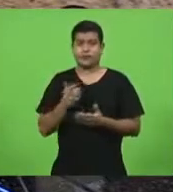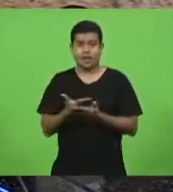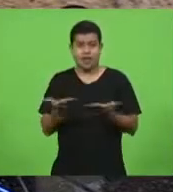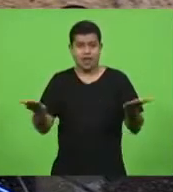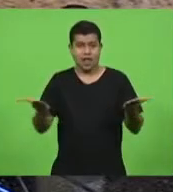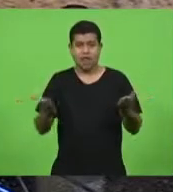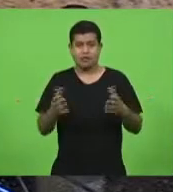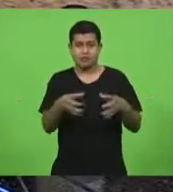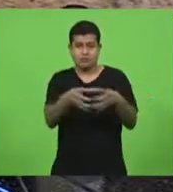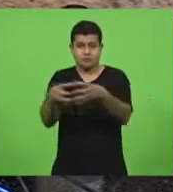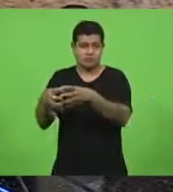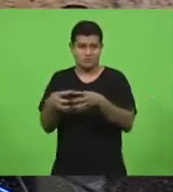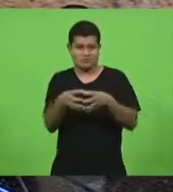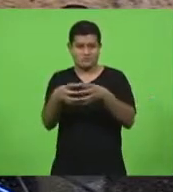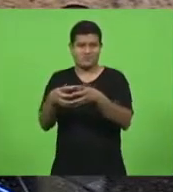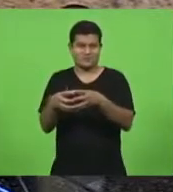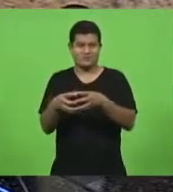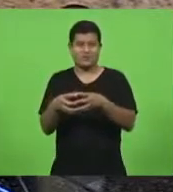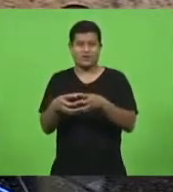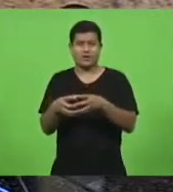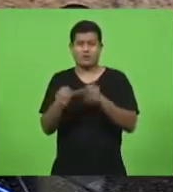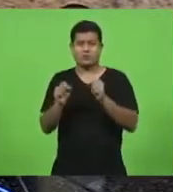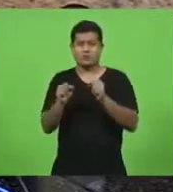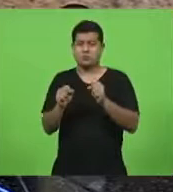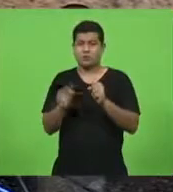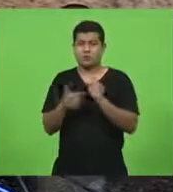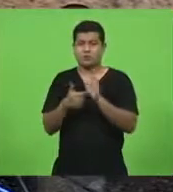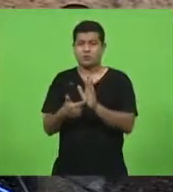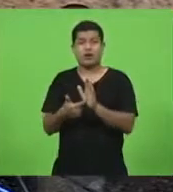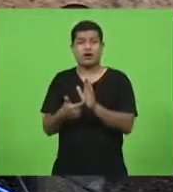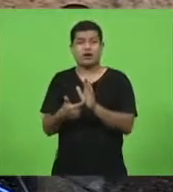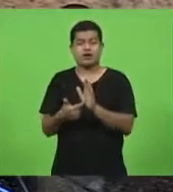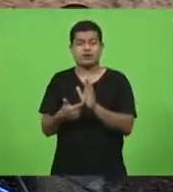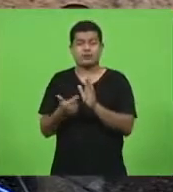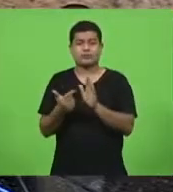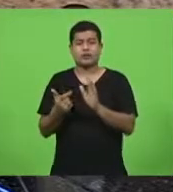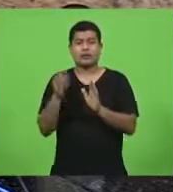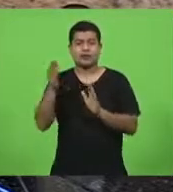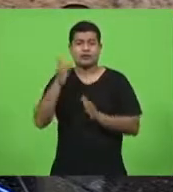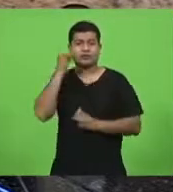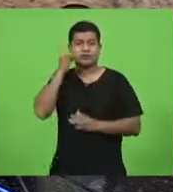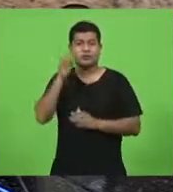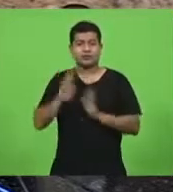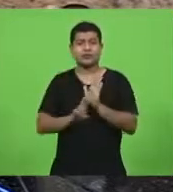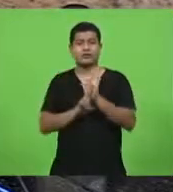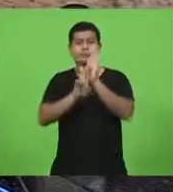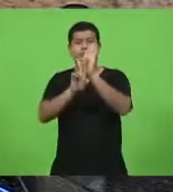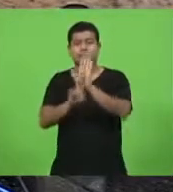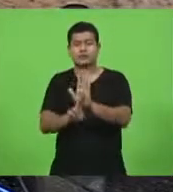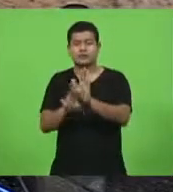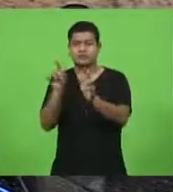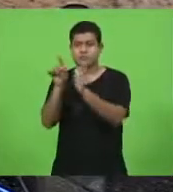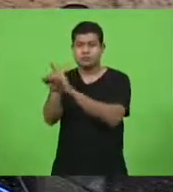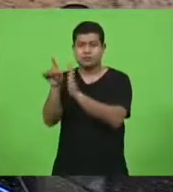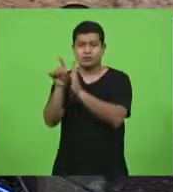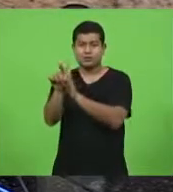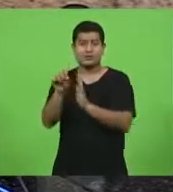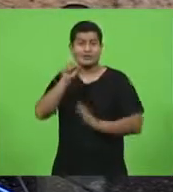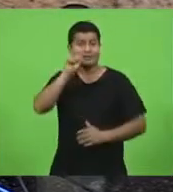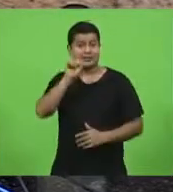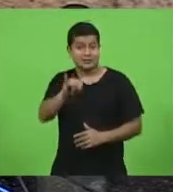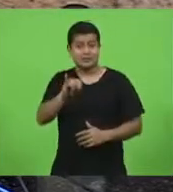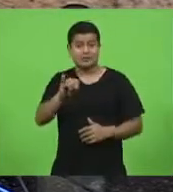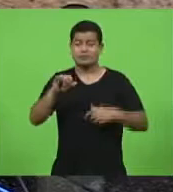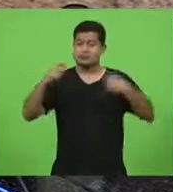bancadas, que irão indicar quais os deputados que irão fazer as suas perguntas, caso ainda